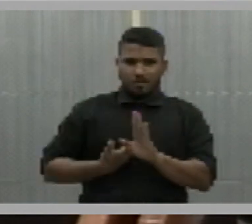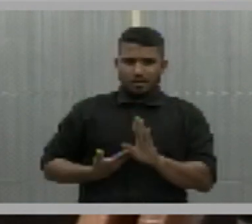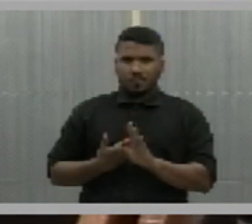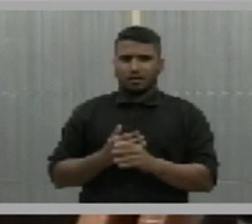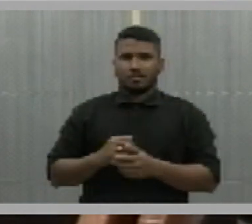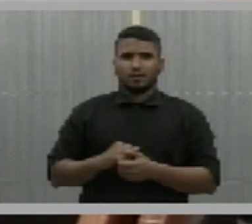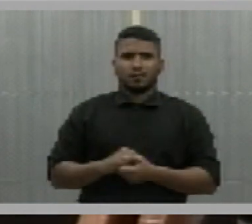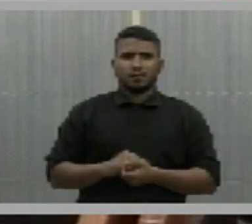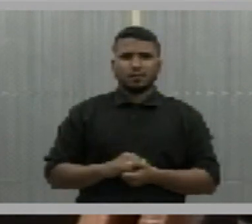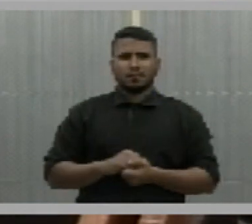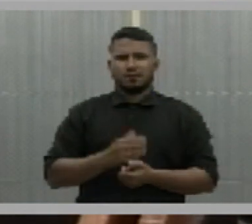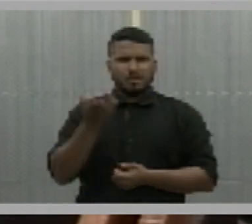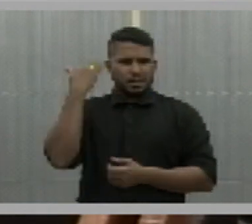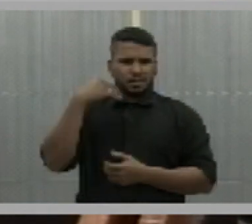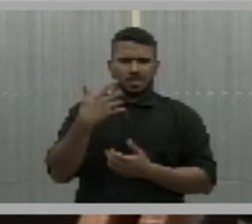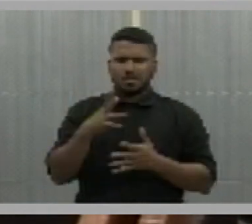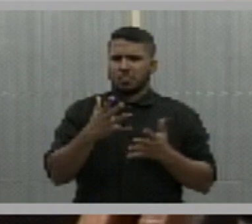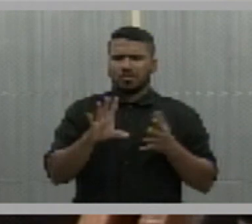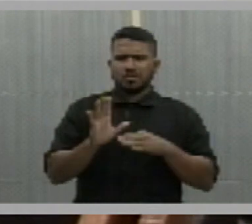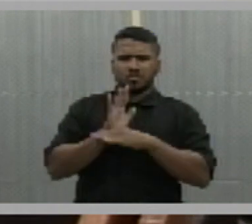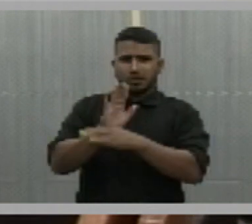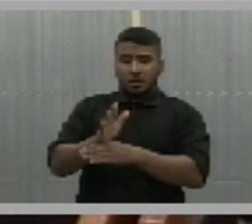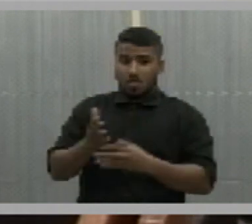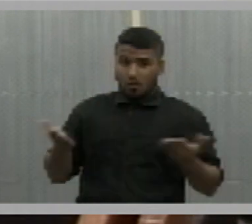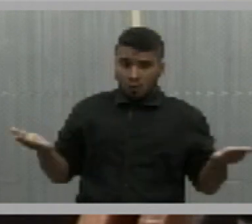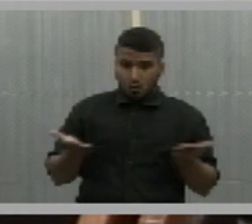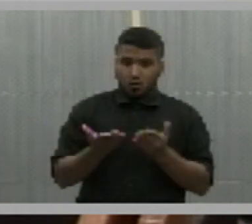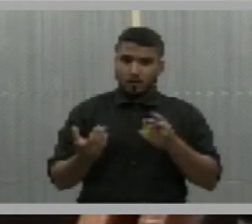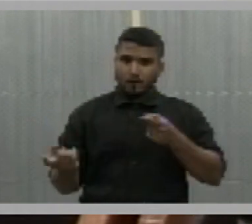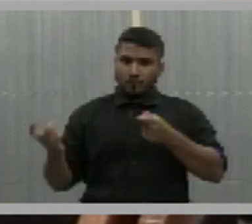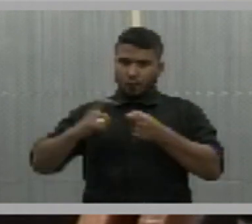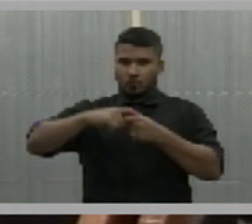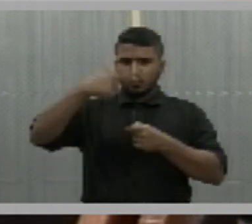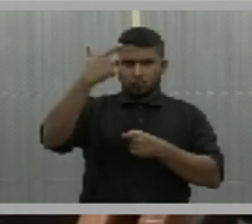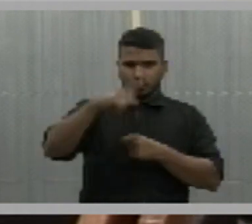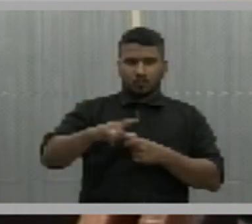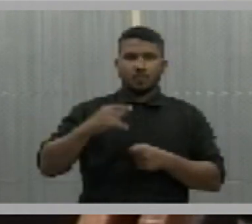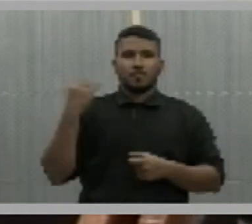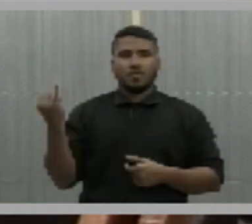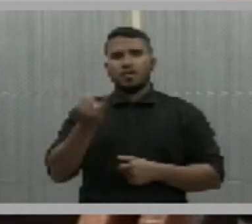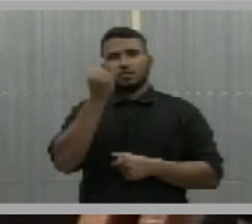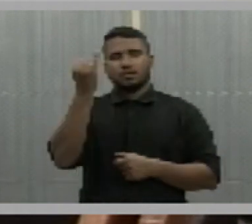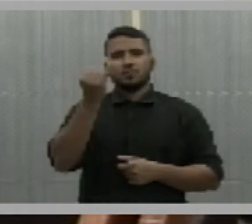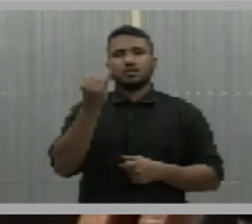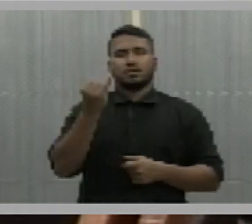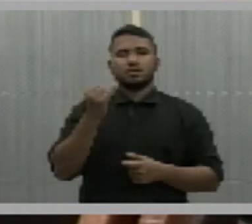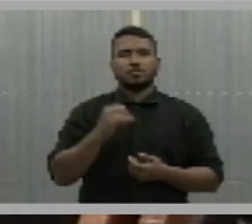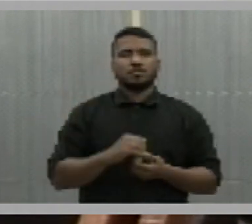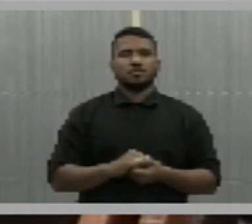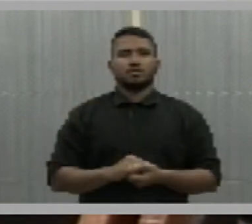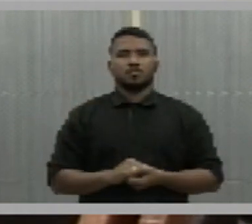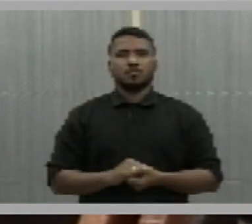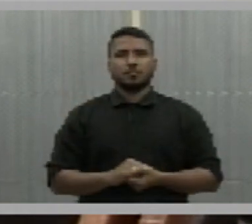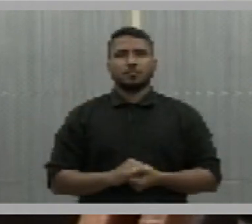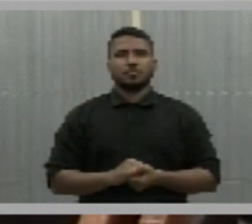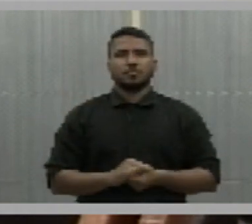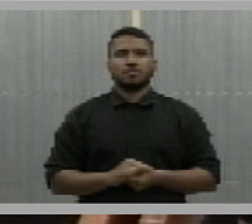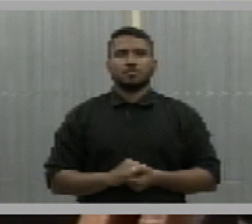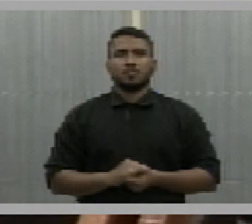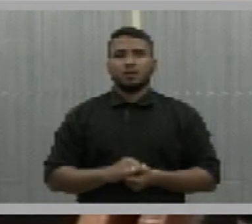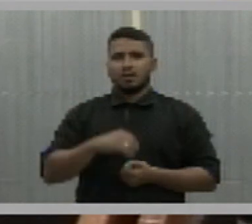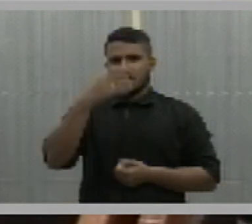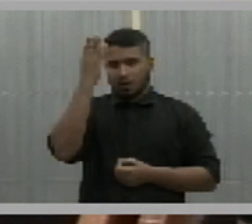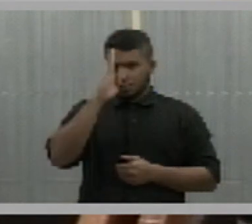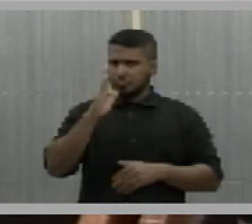no governo passado e que agora toma novamente a sua importância, a sua relevância, o seu protagonismo. O